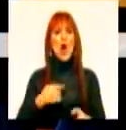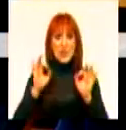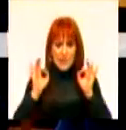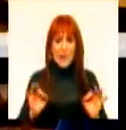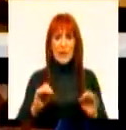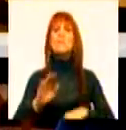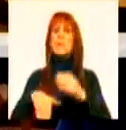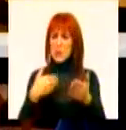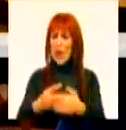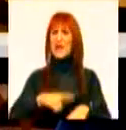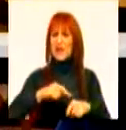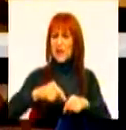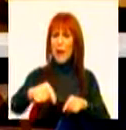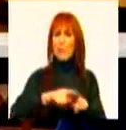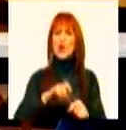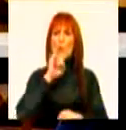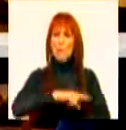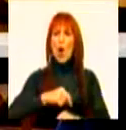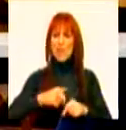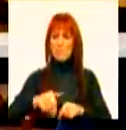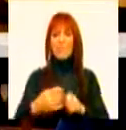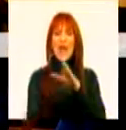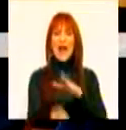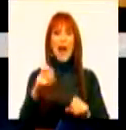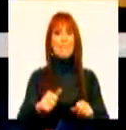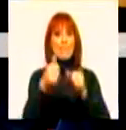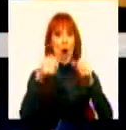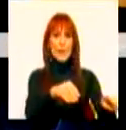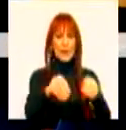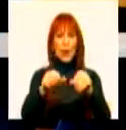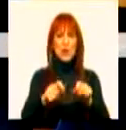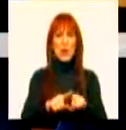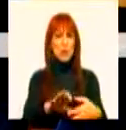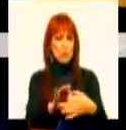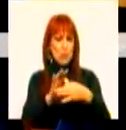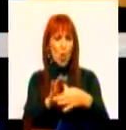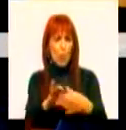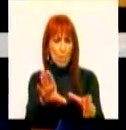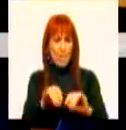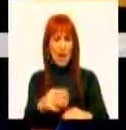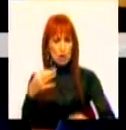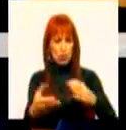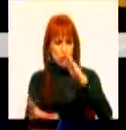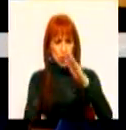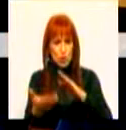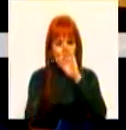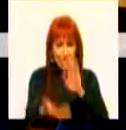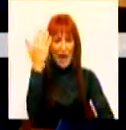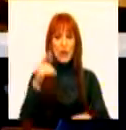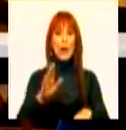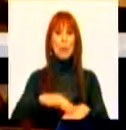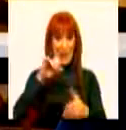que perdurarão no tempo para que possamos criar um melhor território, mais coeso e mais justo.